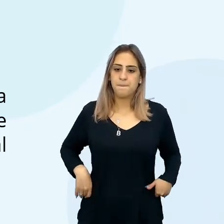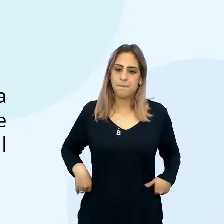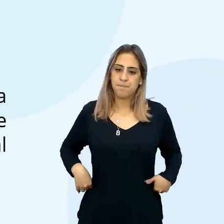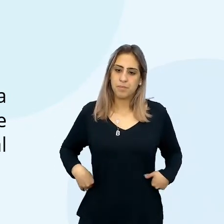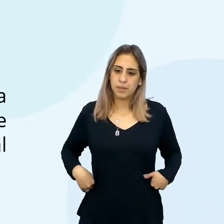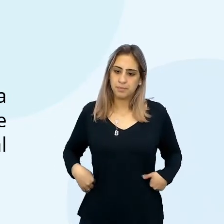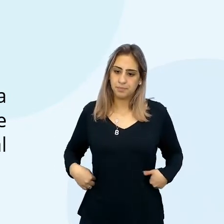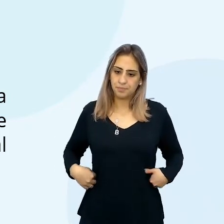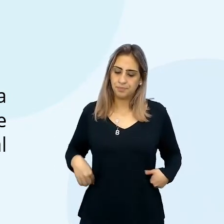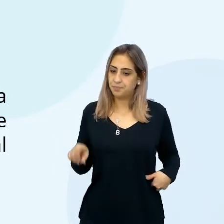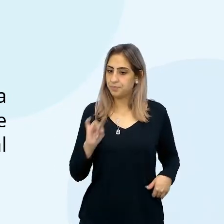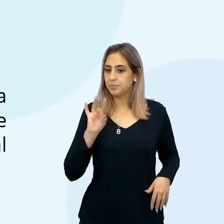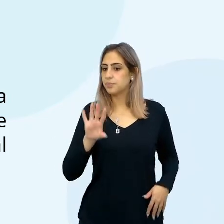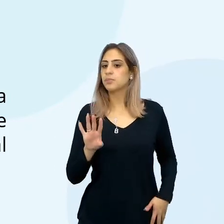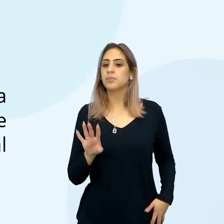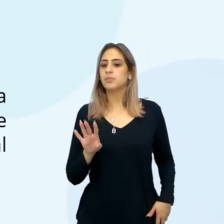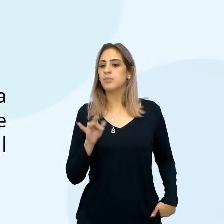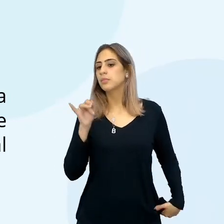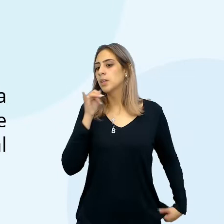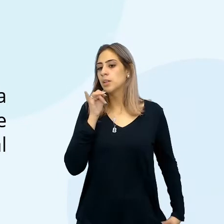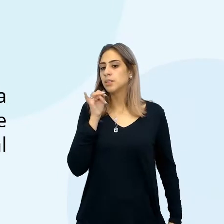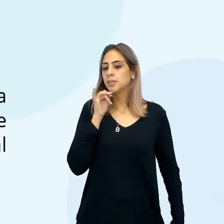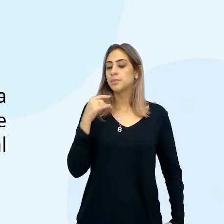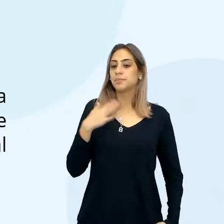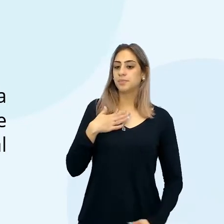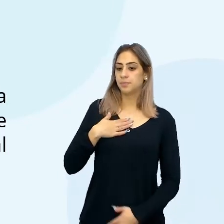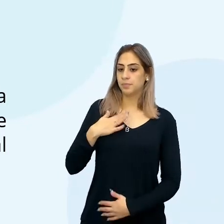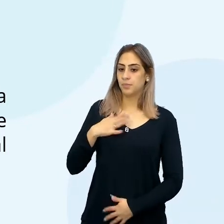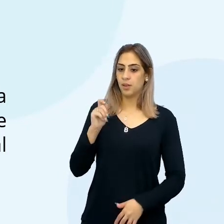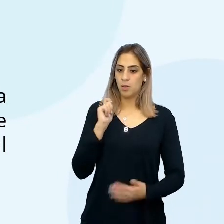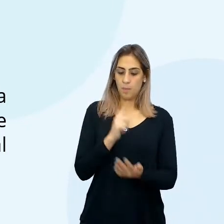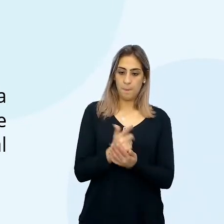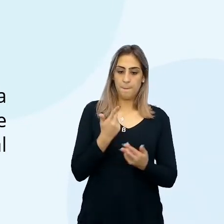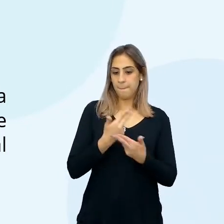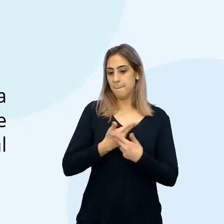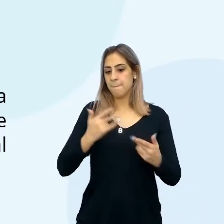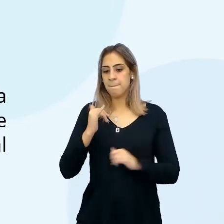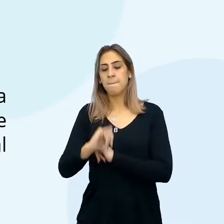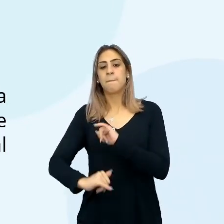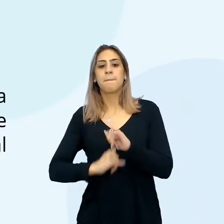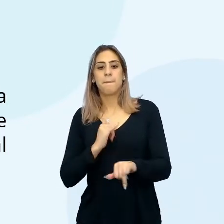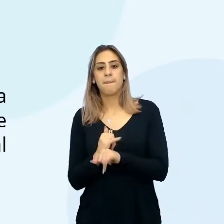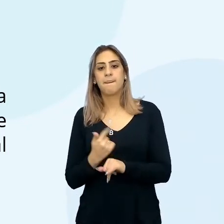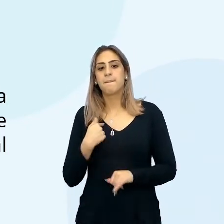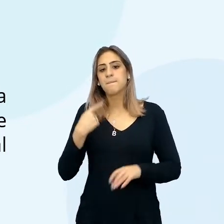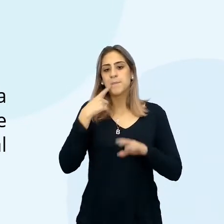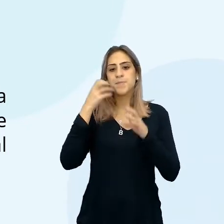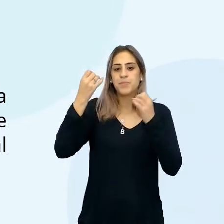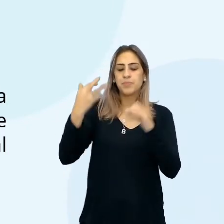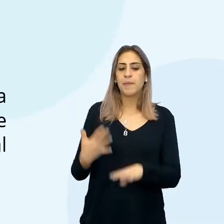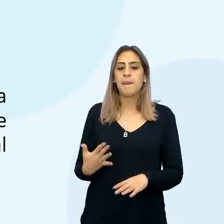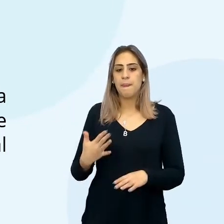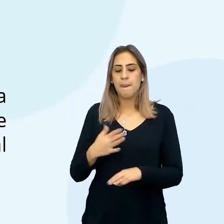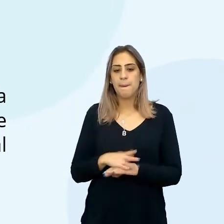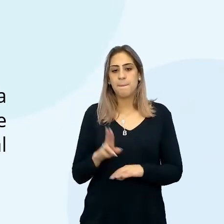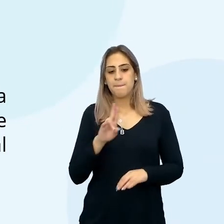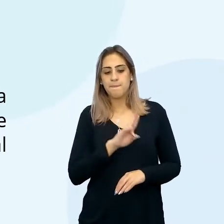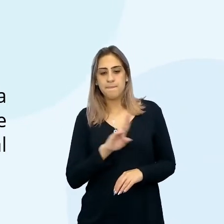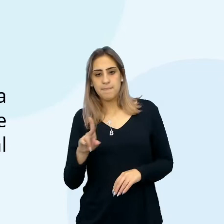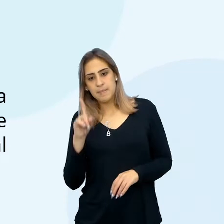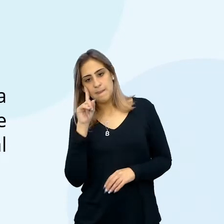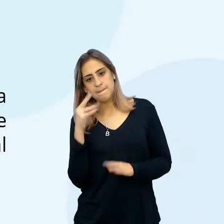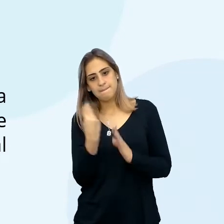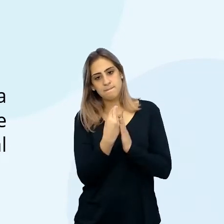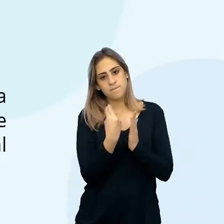é somente, por exemplo, quando eu compro alguma coisa na internet, daí eu forneci ali meu nome, minha data